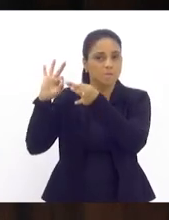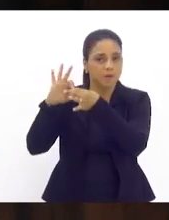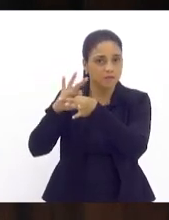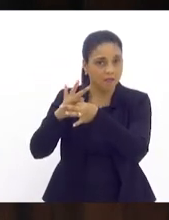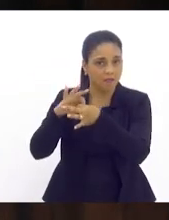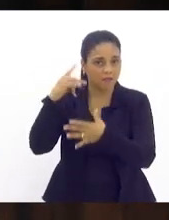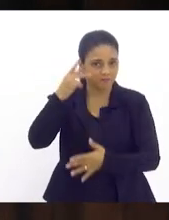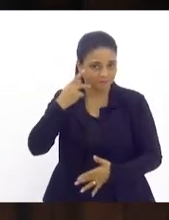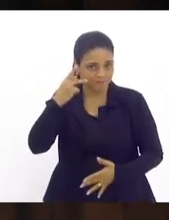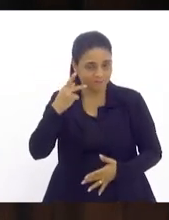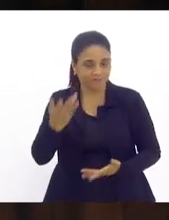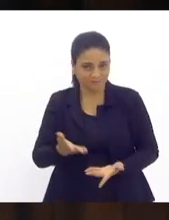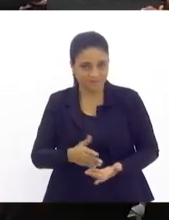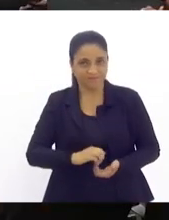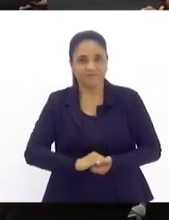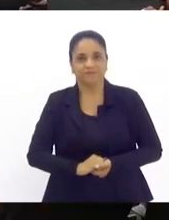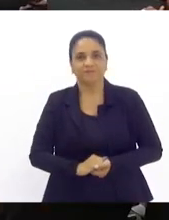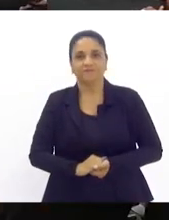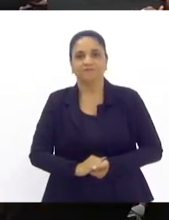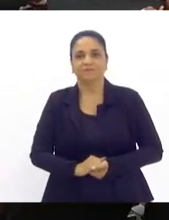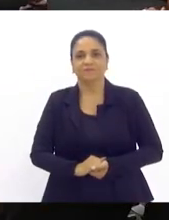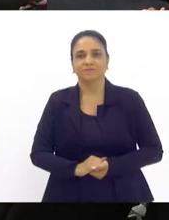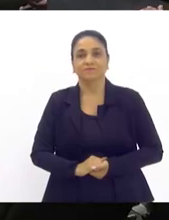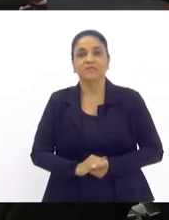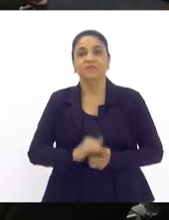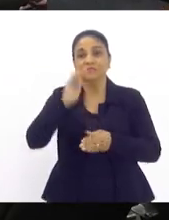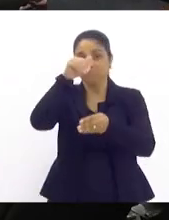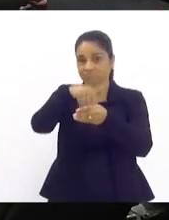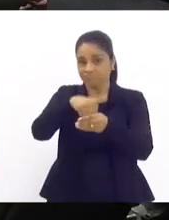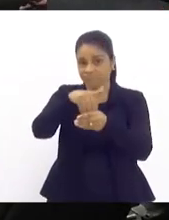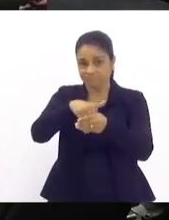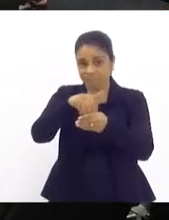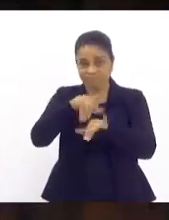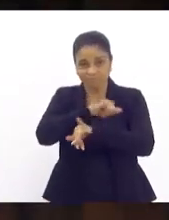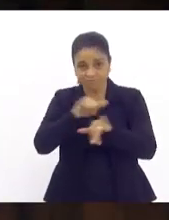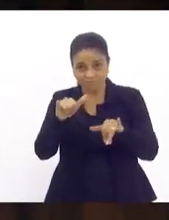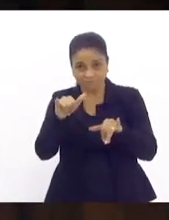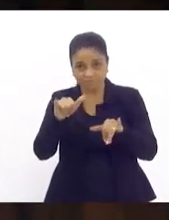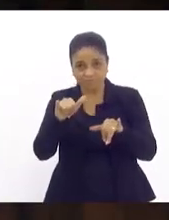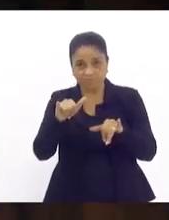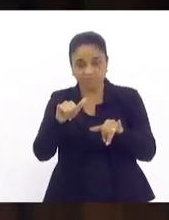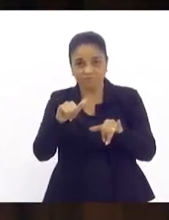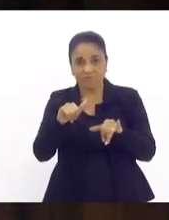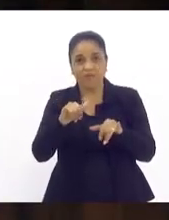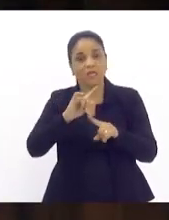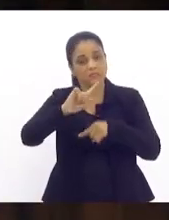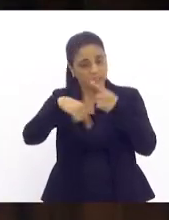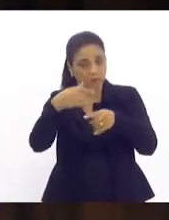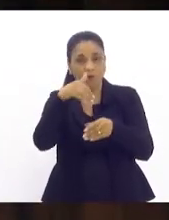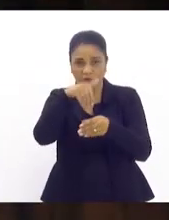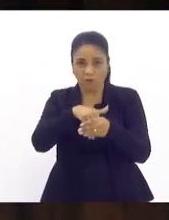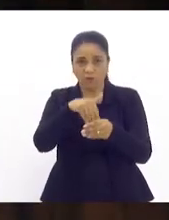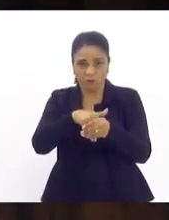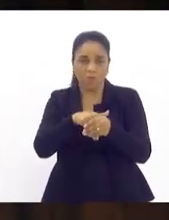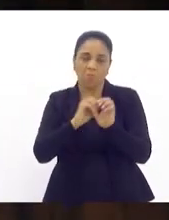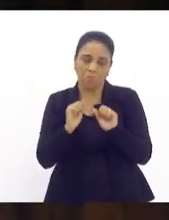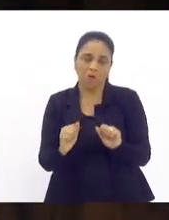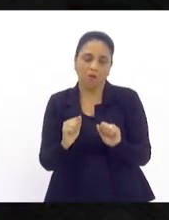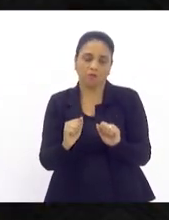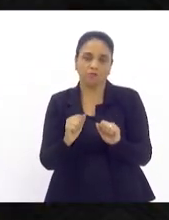estão. Pois não? Posso fazer declaração de voto? Depois que votar, a senhora tem direito à declaração de voto,